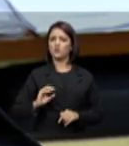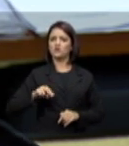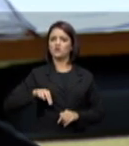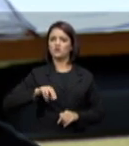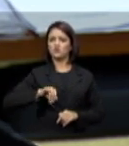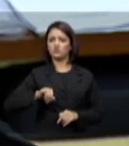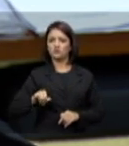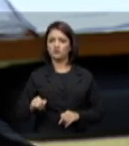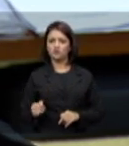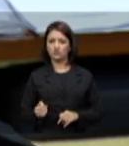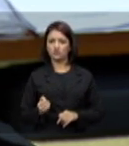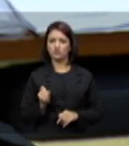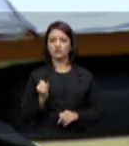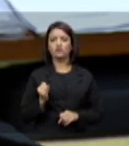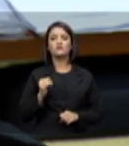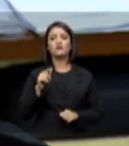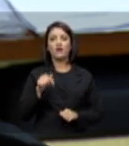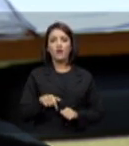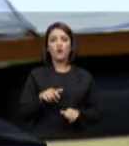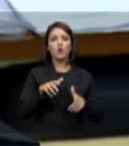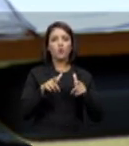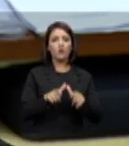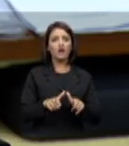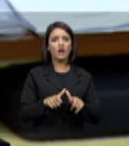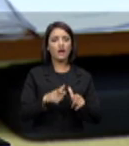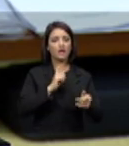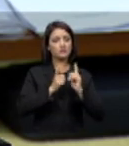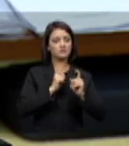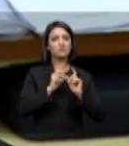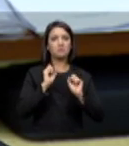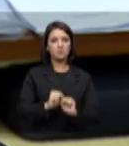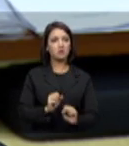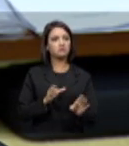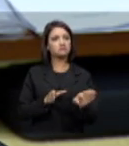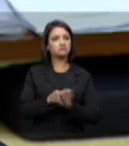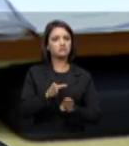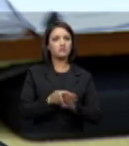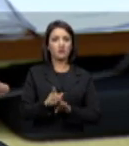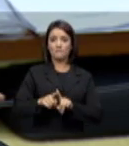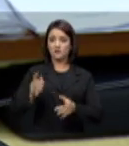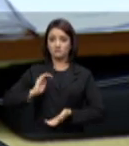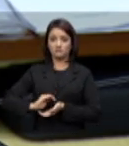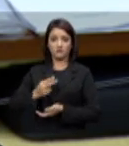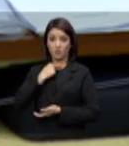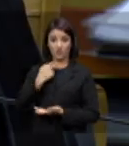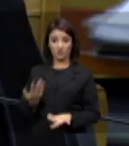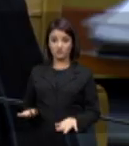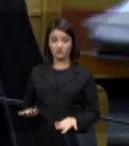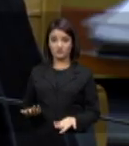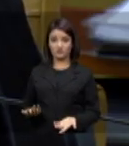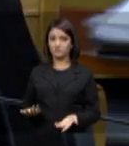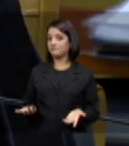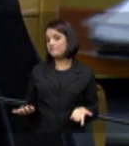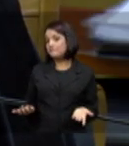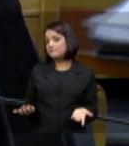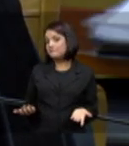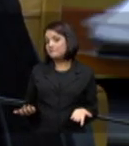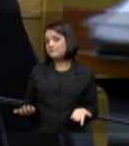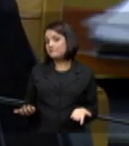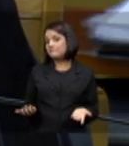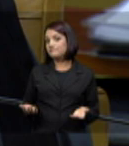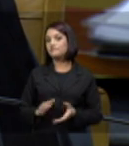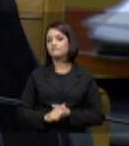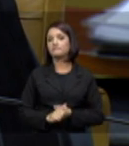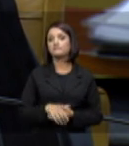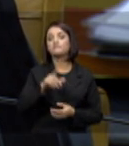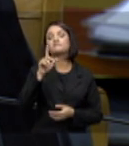nacional de justiça o pacote administrativo pode fazer recomendação mas supremo não pode esse